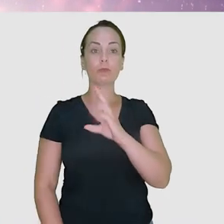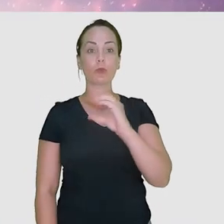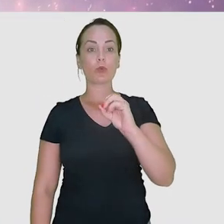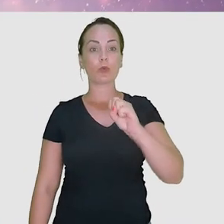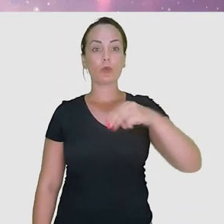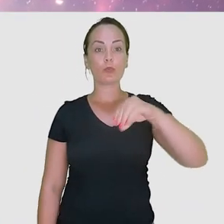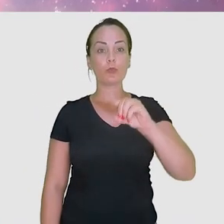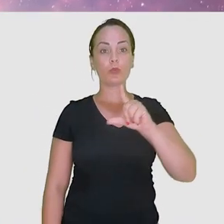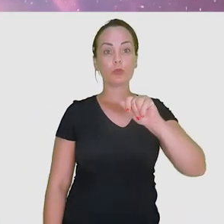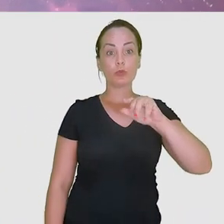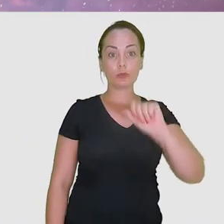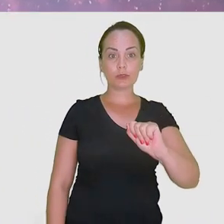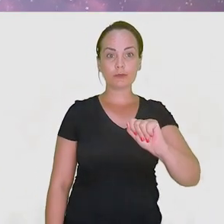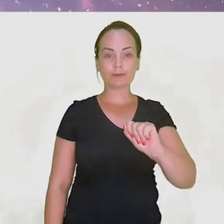cosmologia.